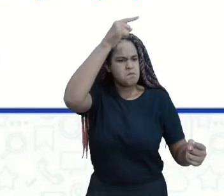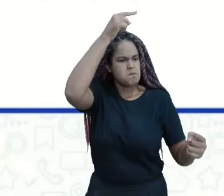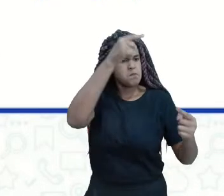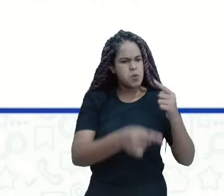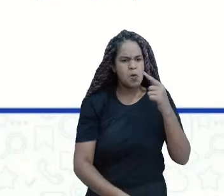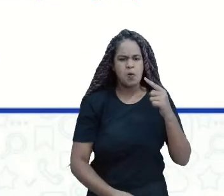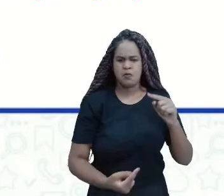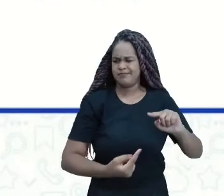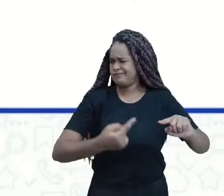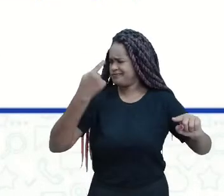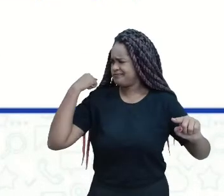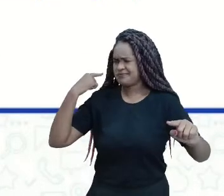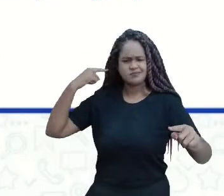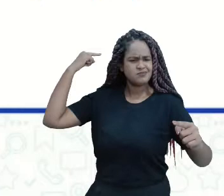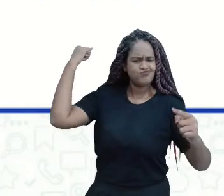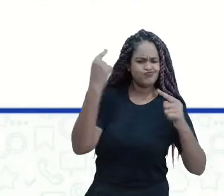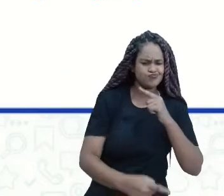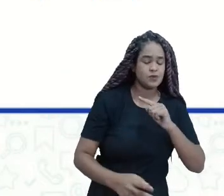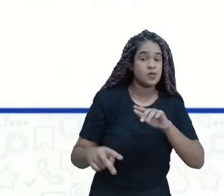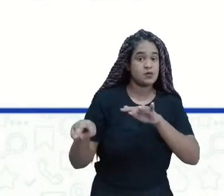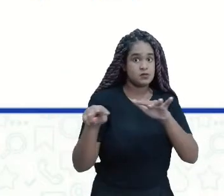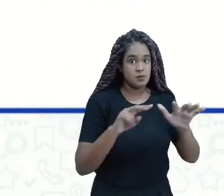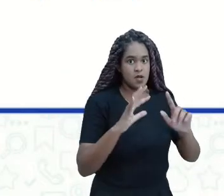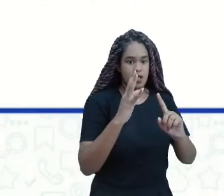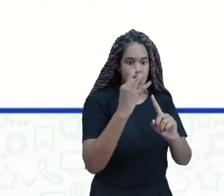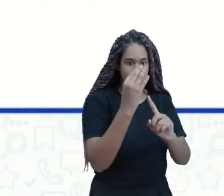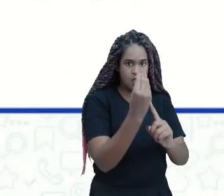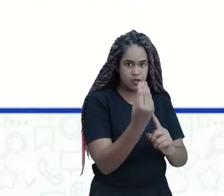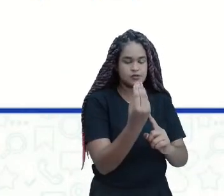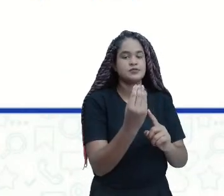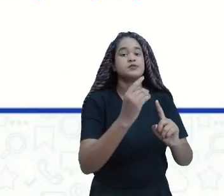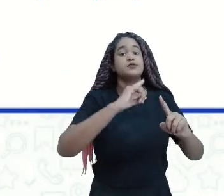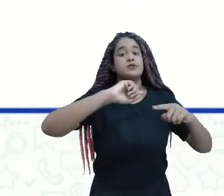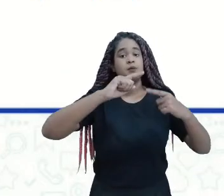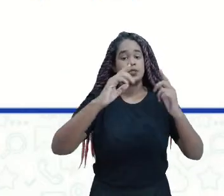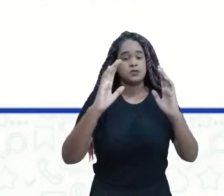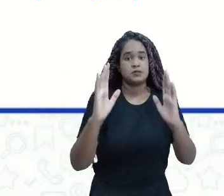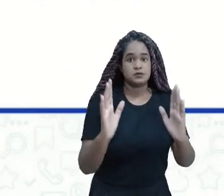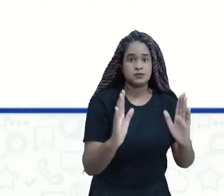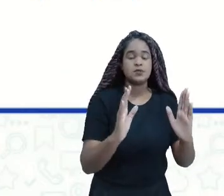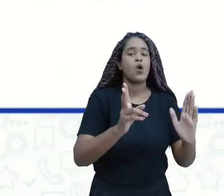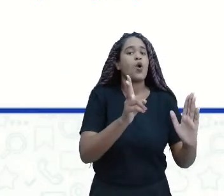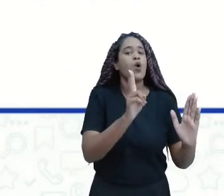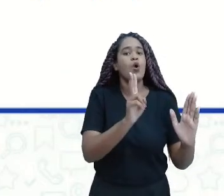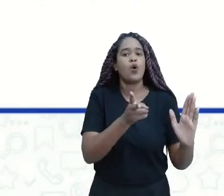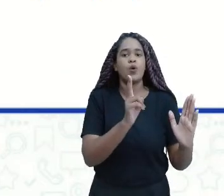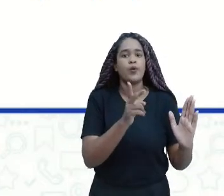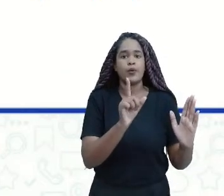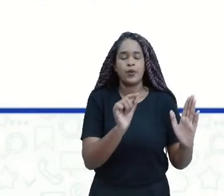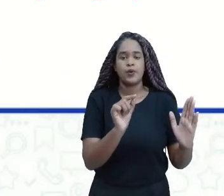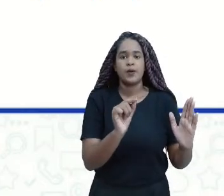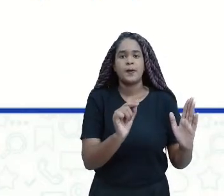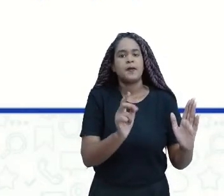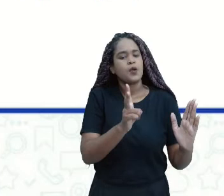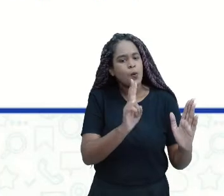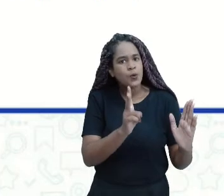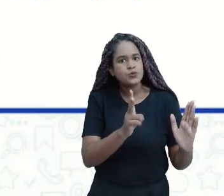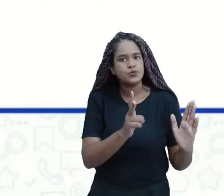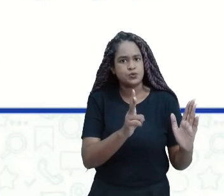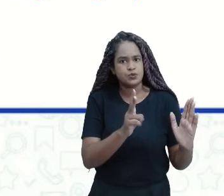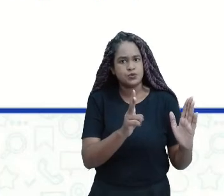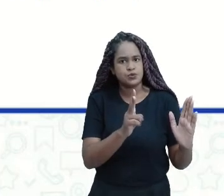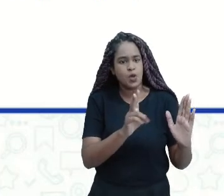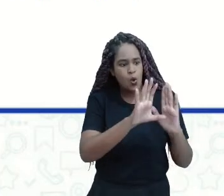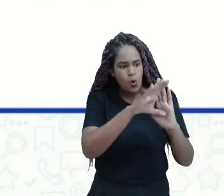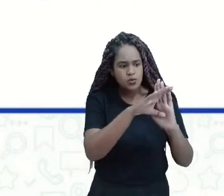houve a semana e tal. E depois ele continuou. Esses ideais da Semana de Arte Moderna, ele não se